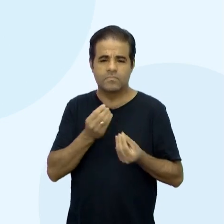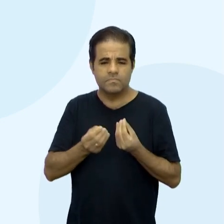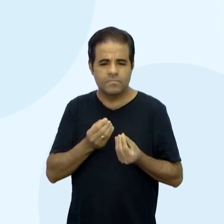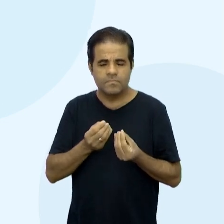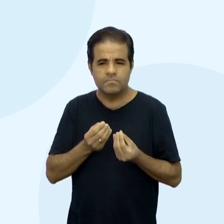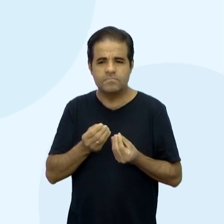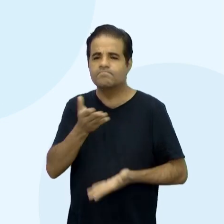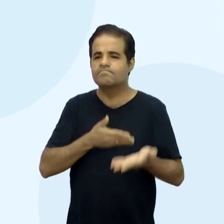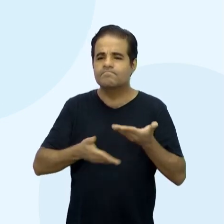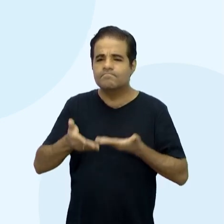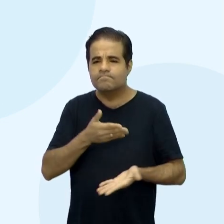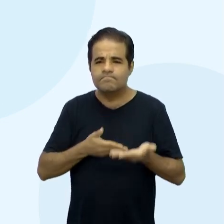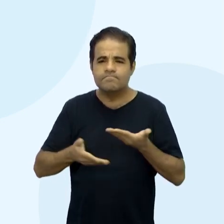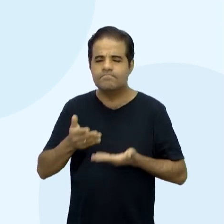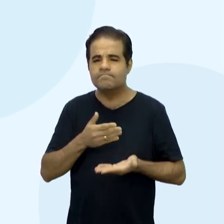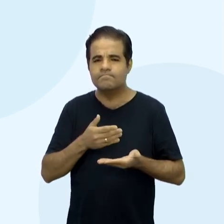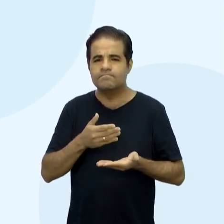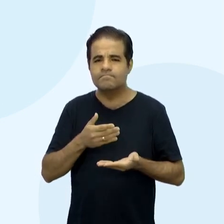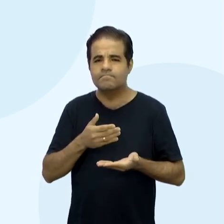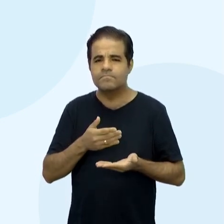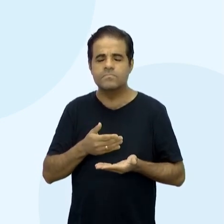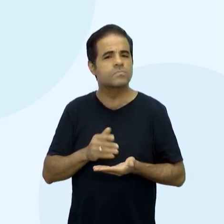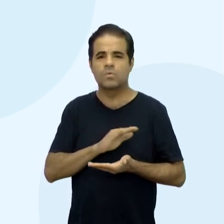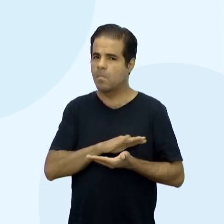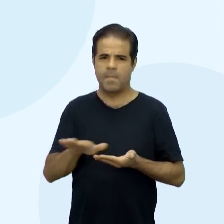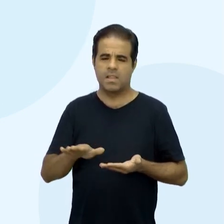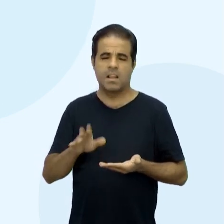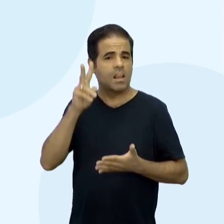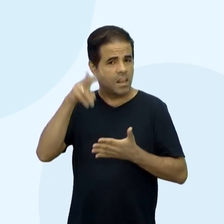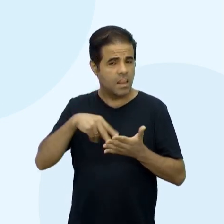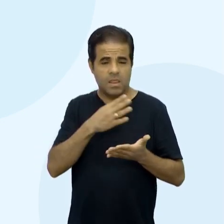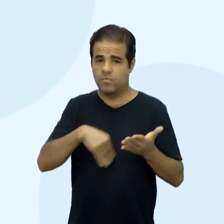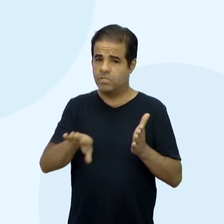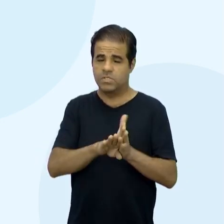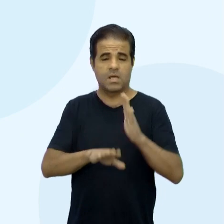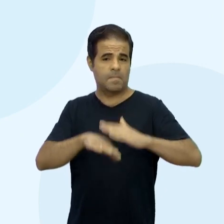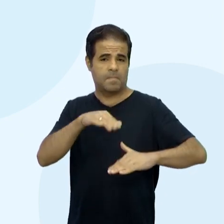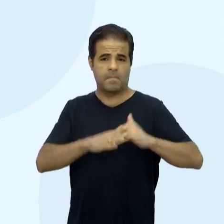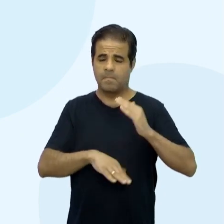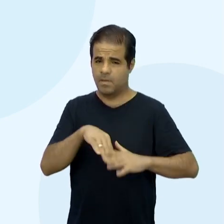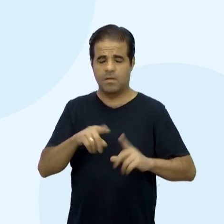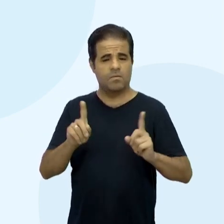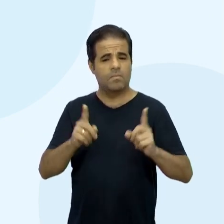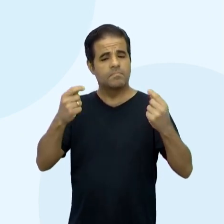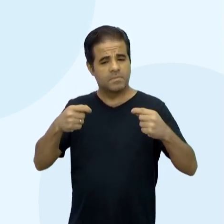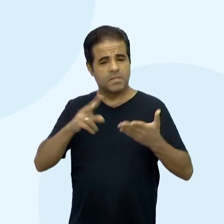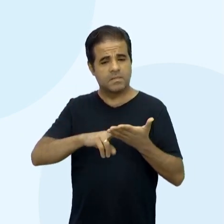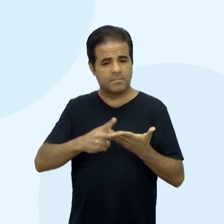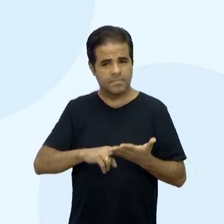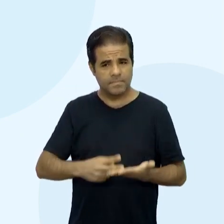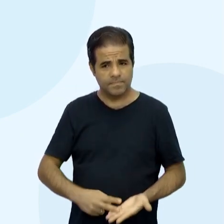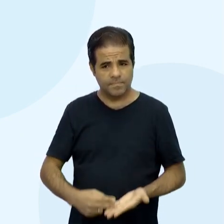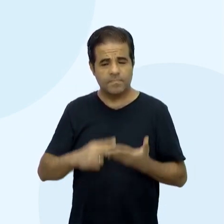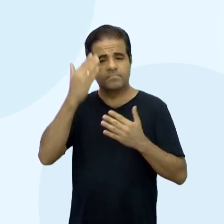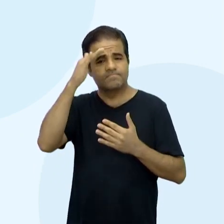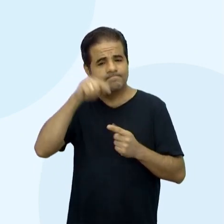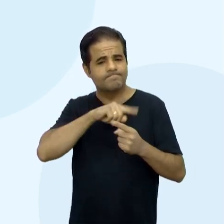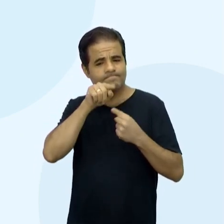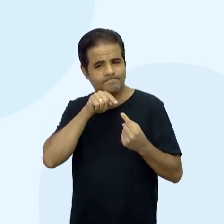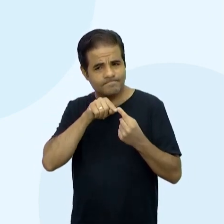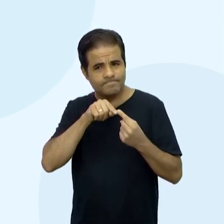responsabilidade? Como fazer isso? Não basta ler o que chega às nossas mãos, é preciso interpretar